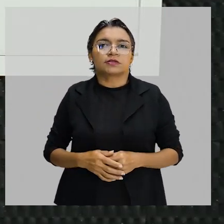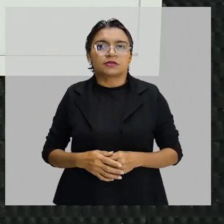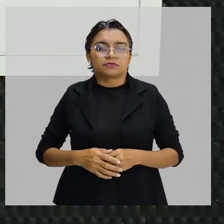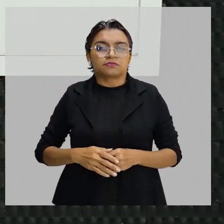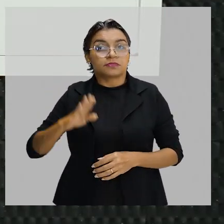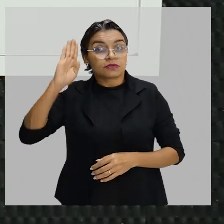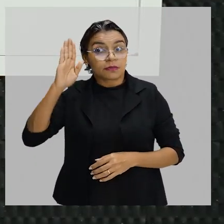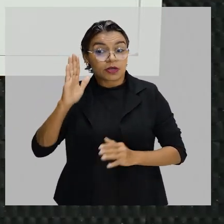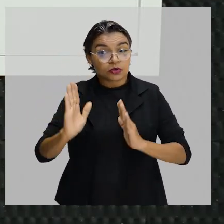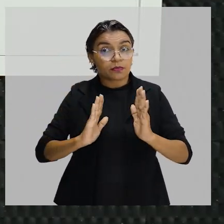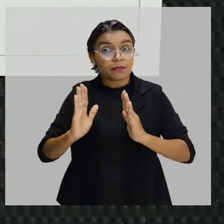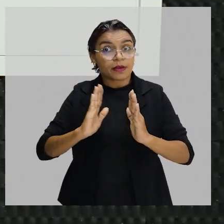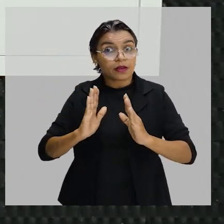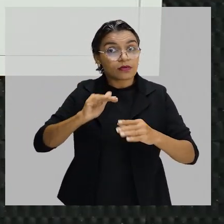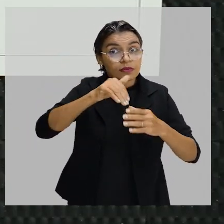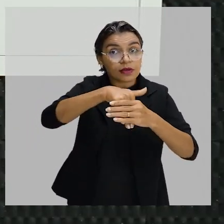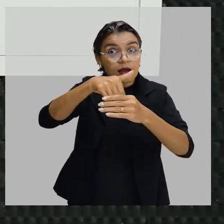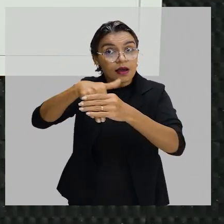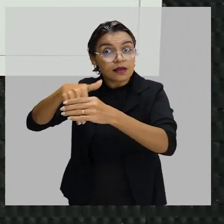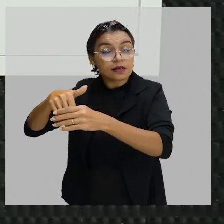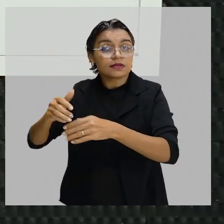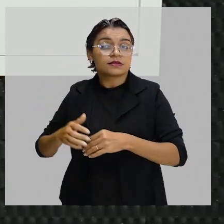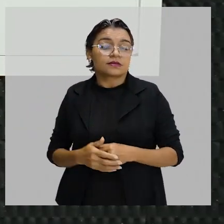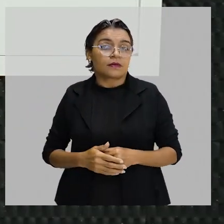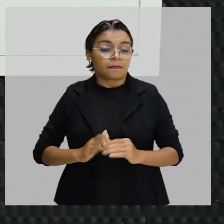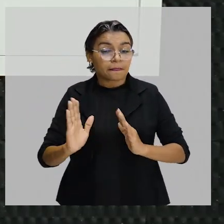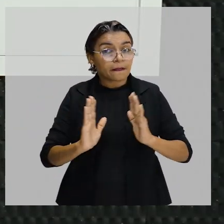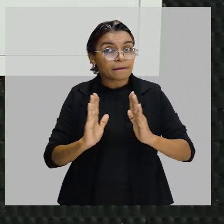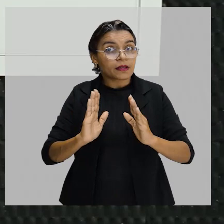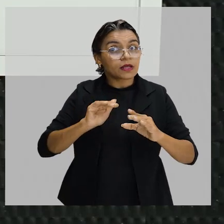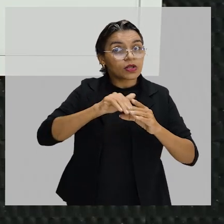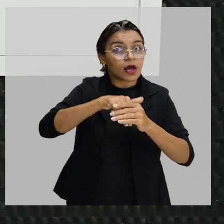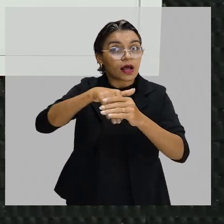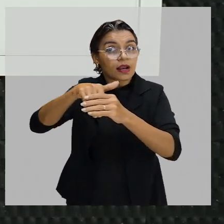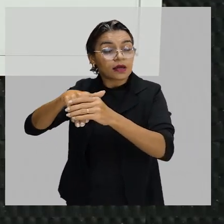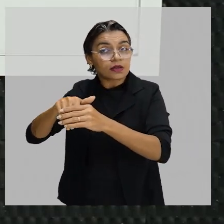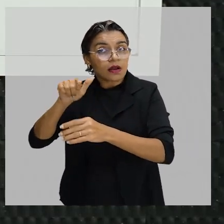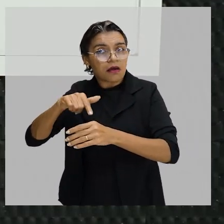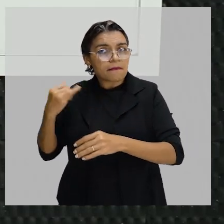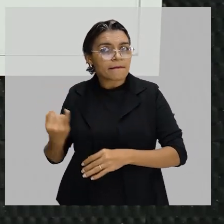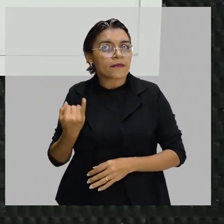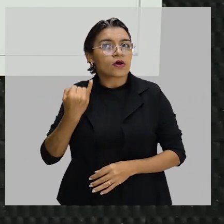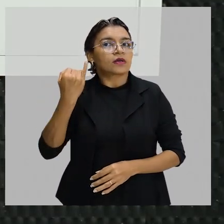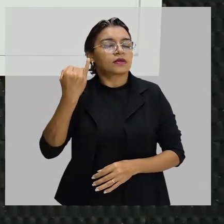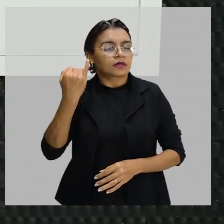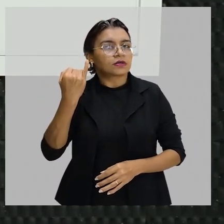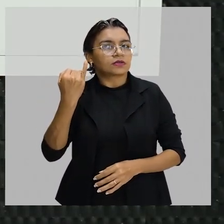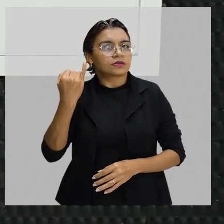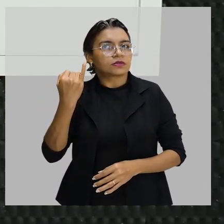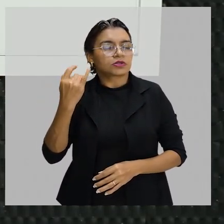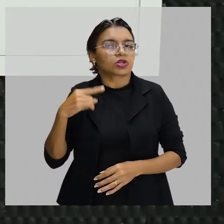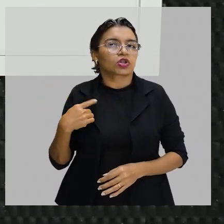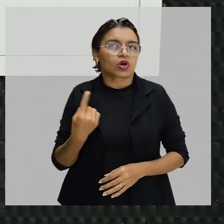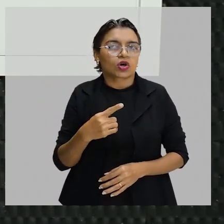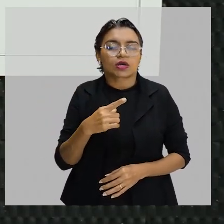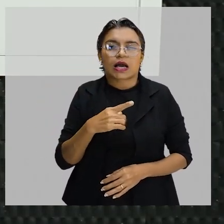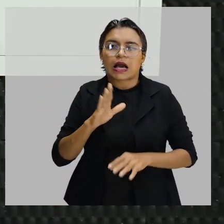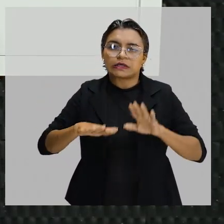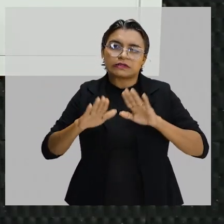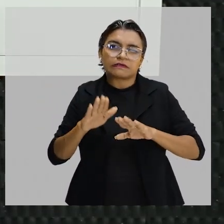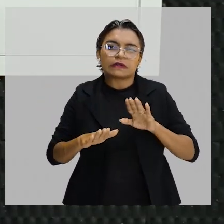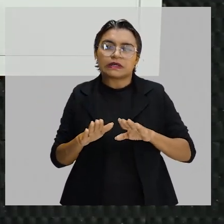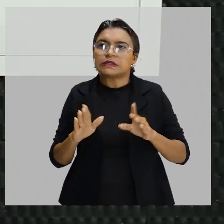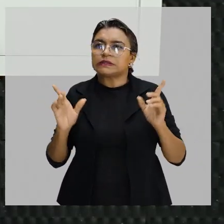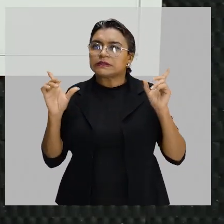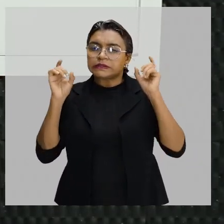no período eleitoral. E aí o período eleitoral, ele é fundamental, daí a gente ter uma séria dificuldade de